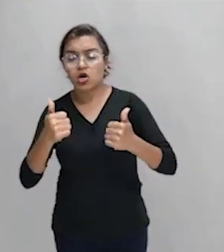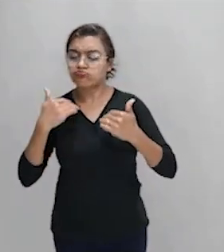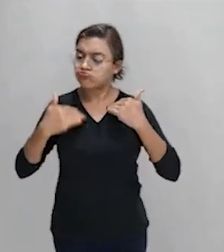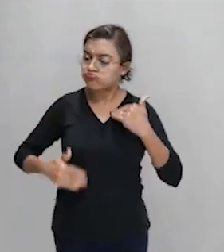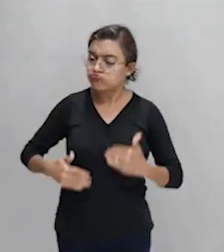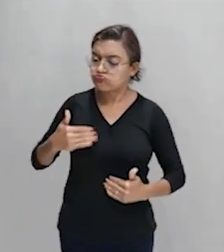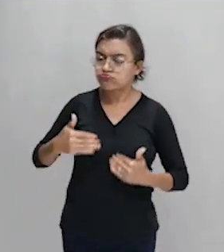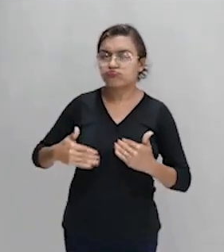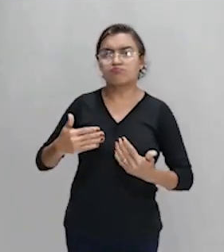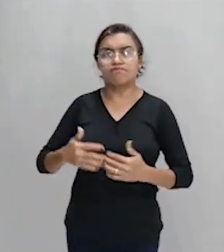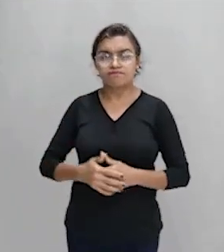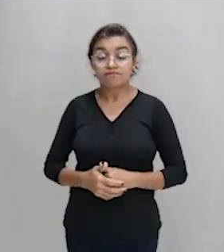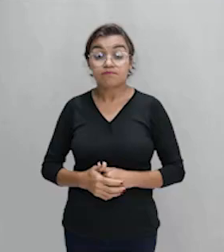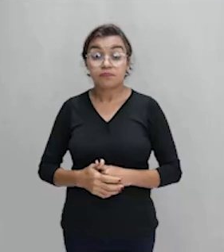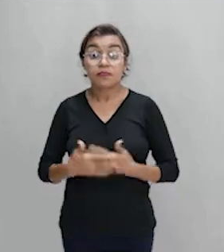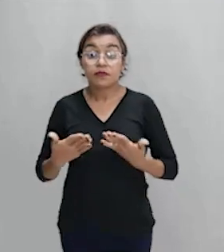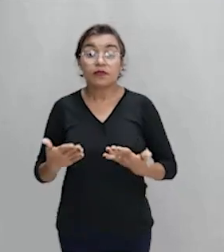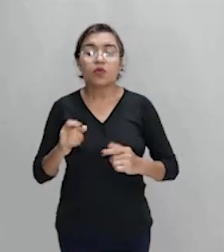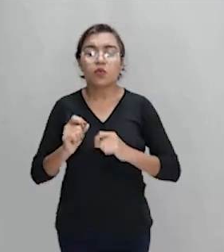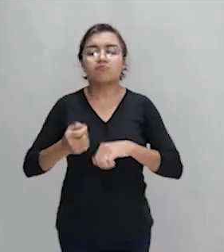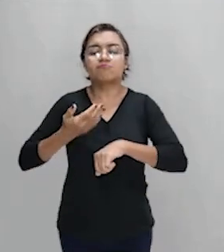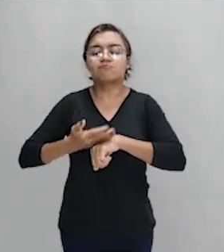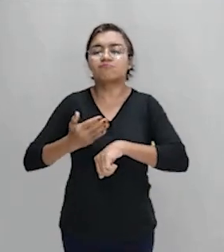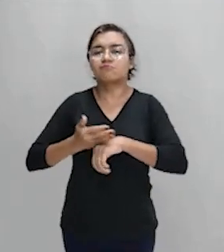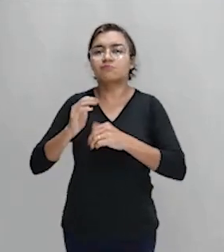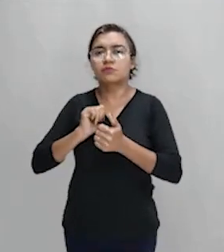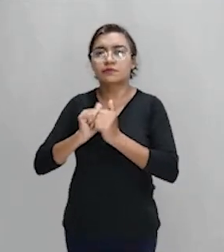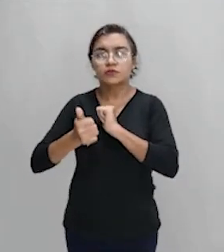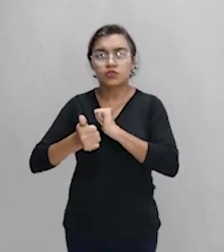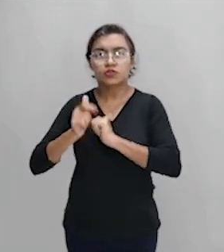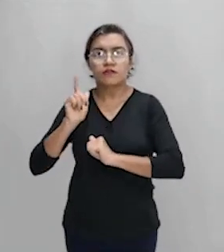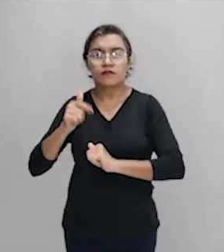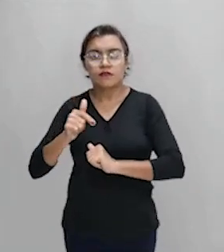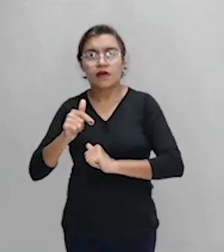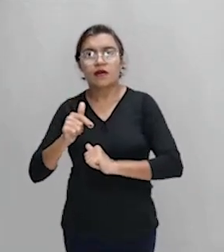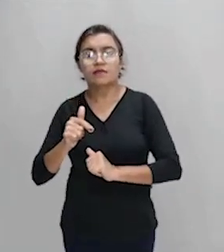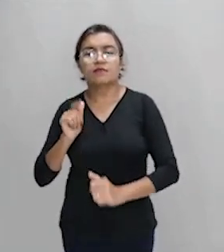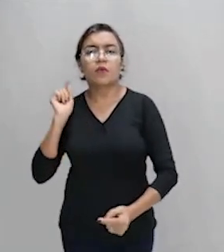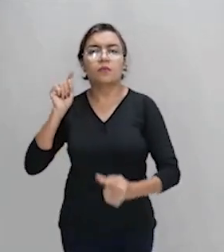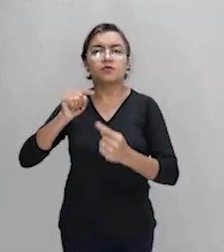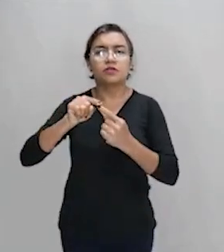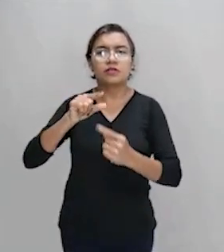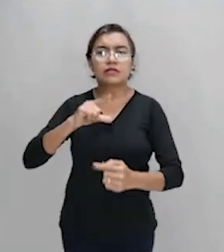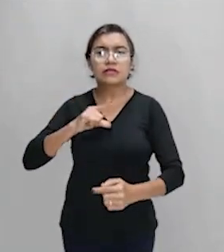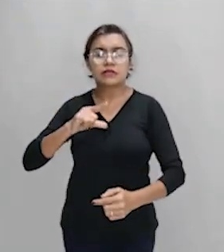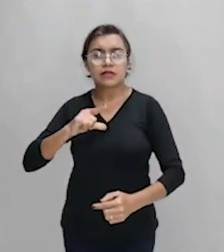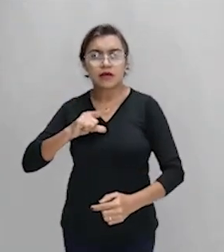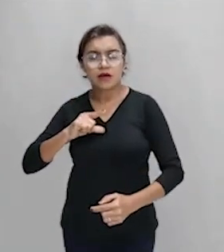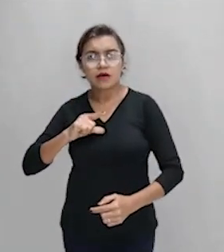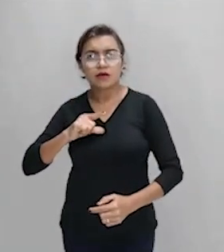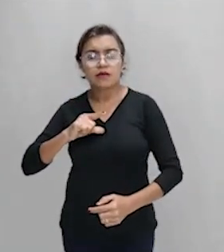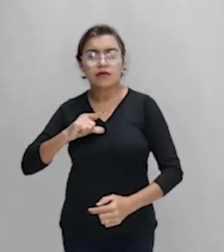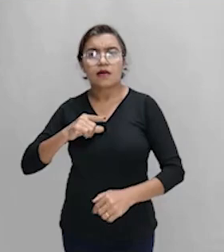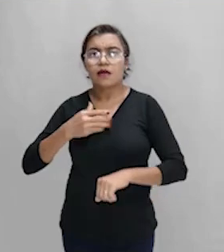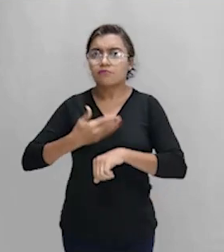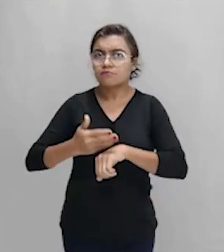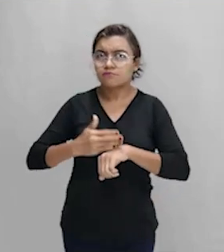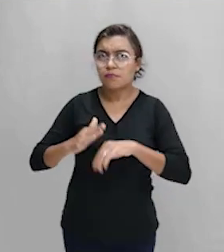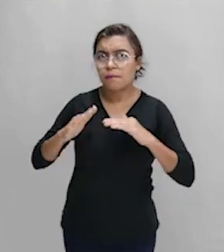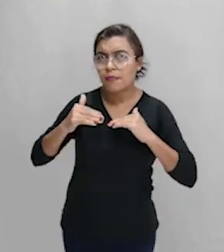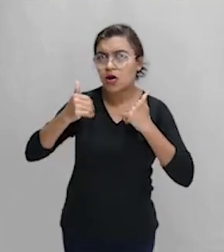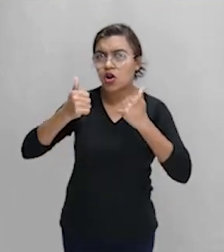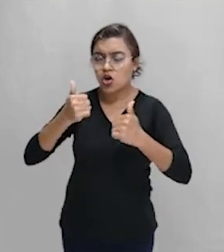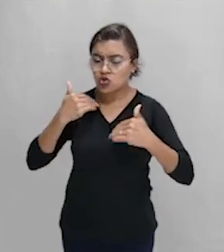estar assim, tá certo? Então, o treinamento esportivo, ele envolve tudo isso, buscando o quê? Rendimento, buscando o quê? Uma